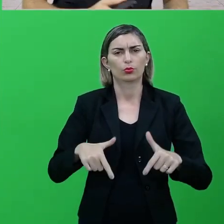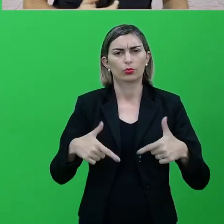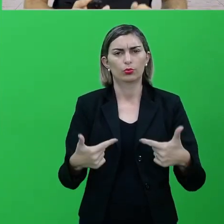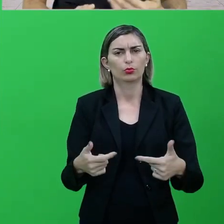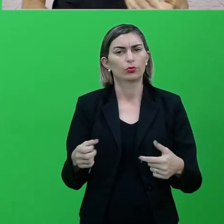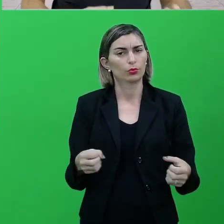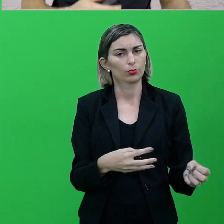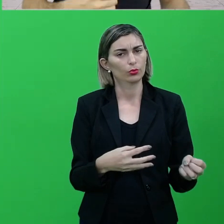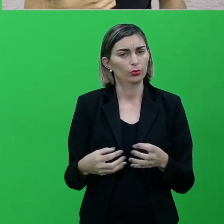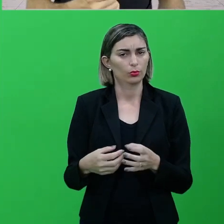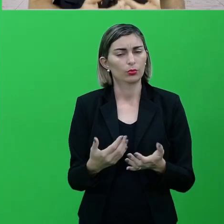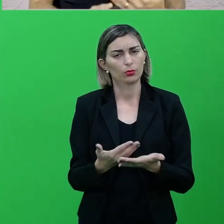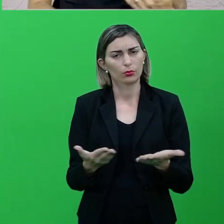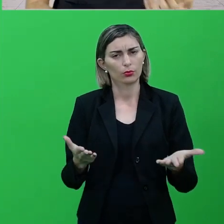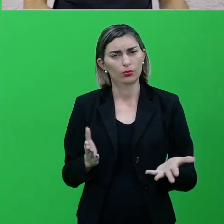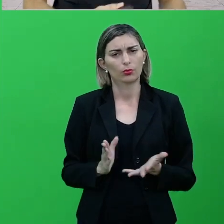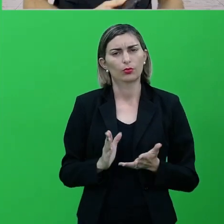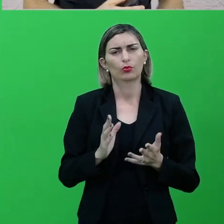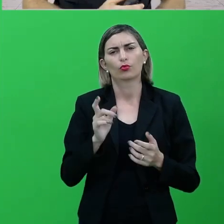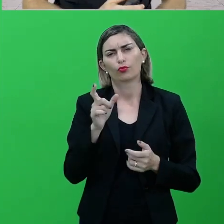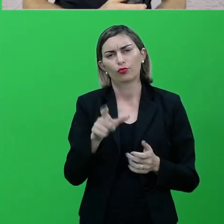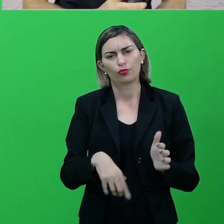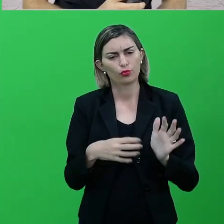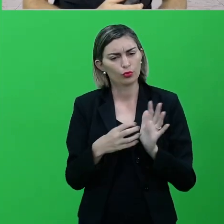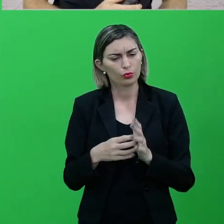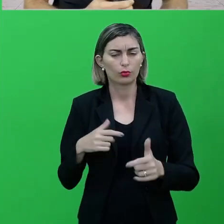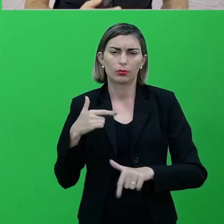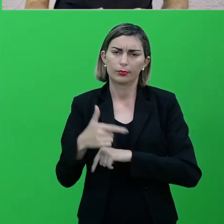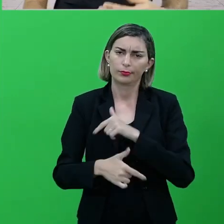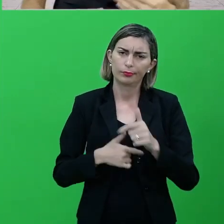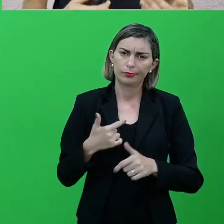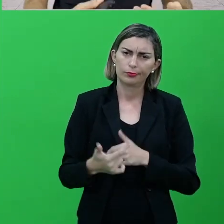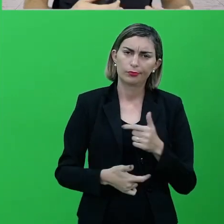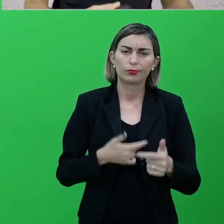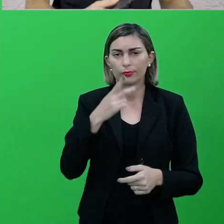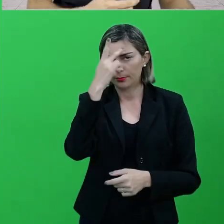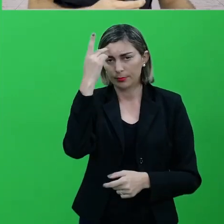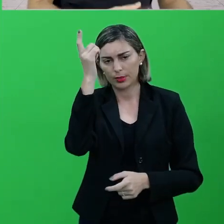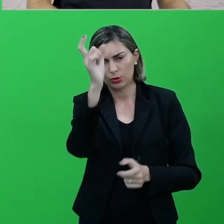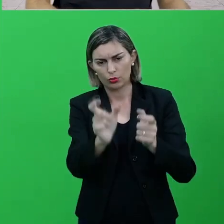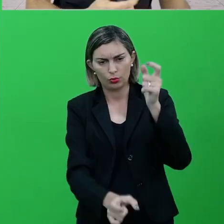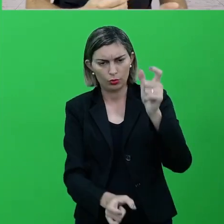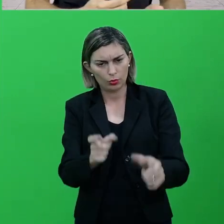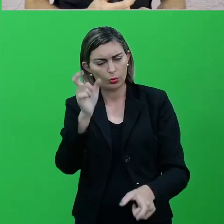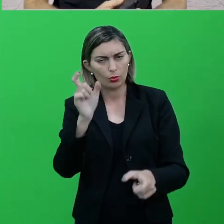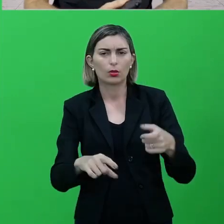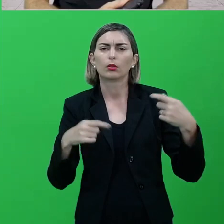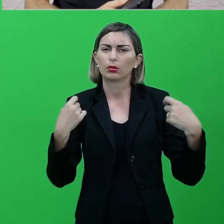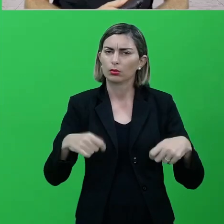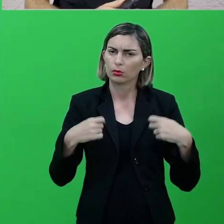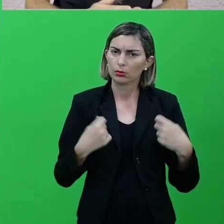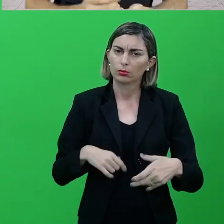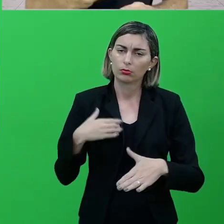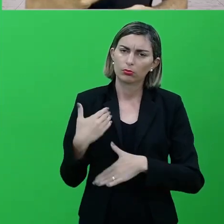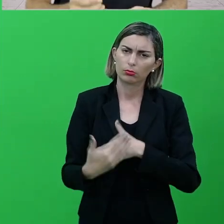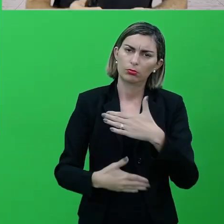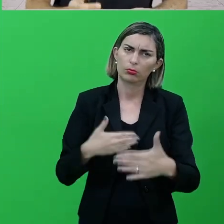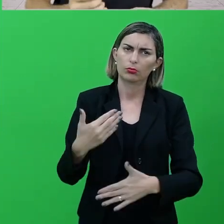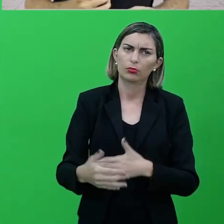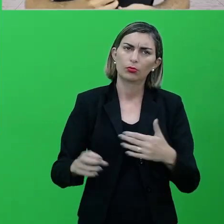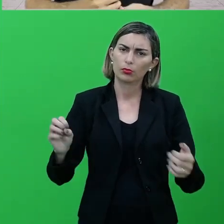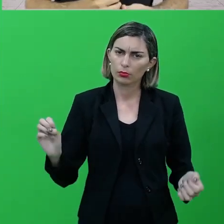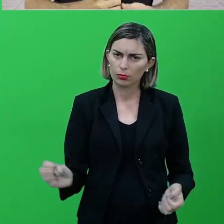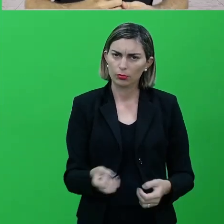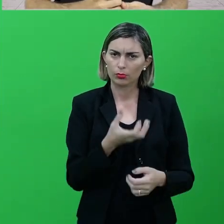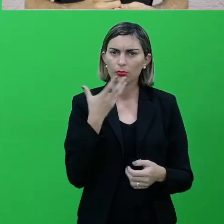inovação. E aí isso vai incluir o número de funcionários envolvidos em inovação, ou pessoas, meses necessários para desenvolver uma